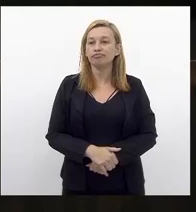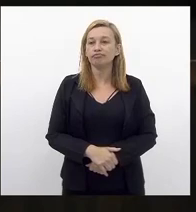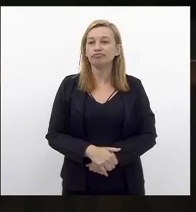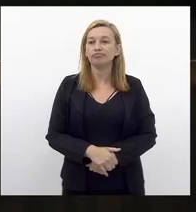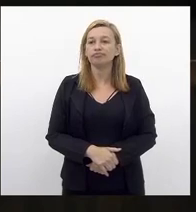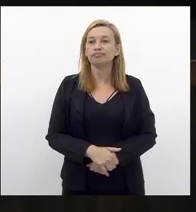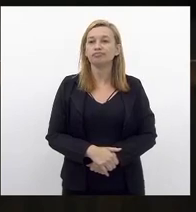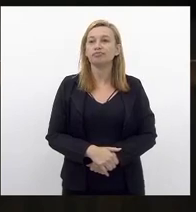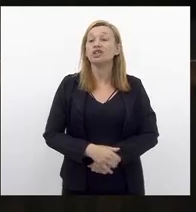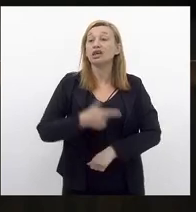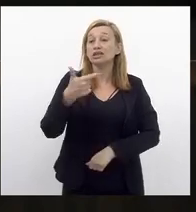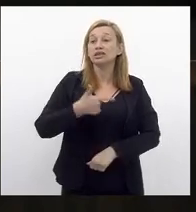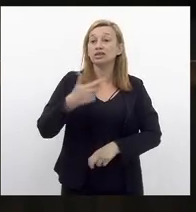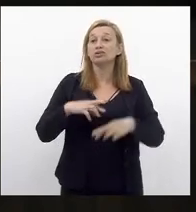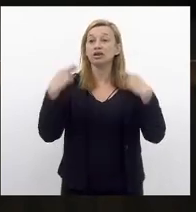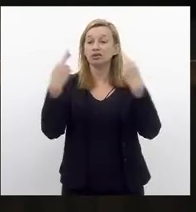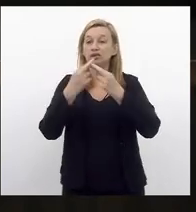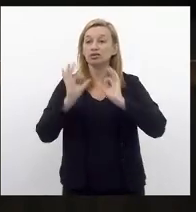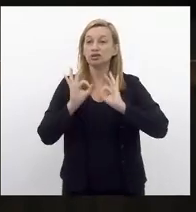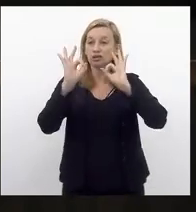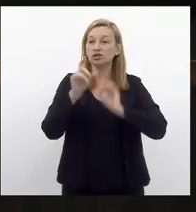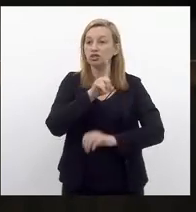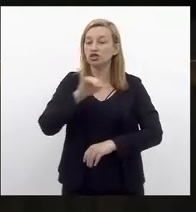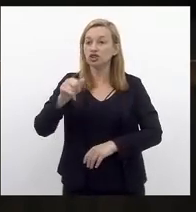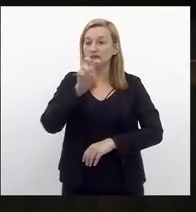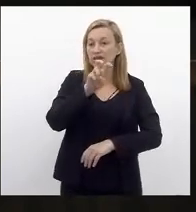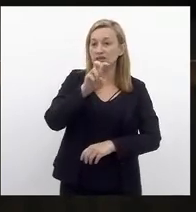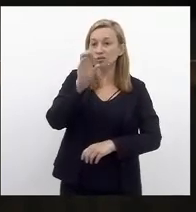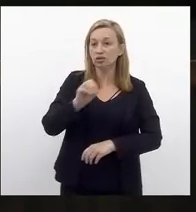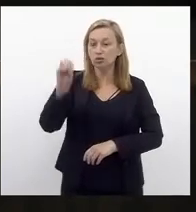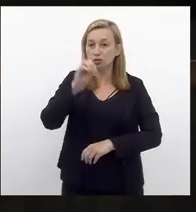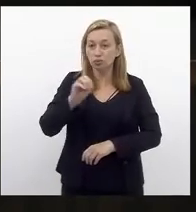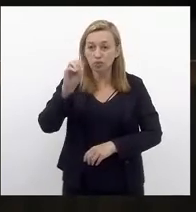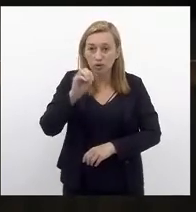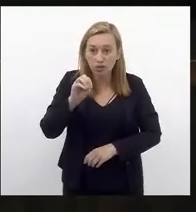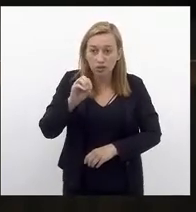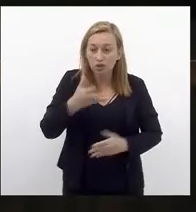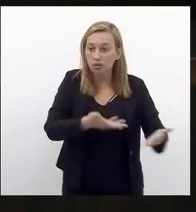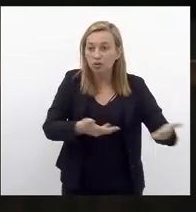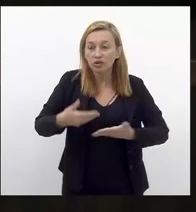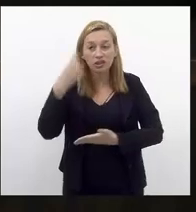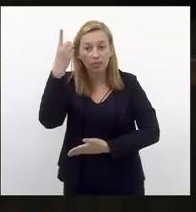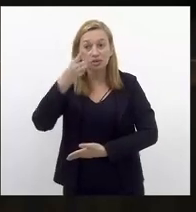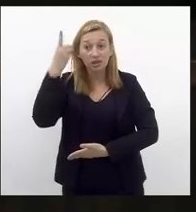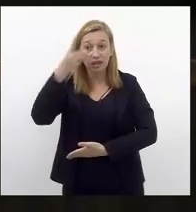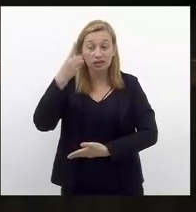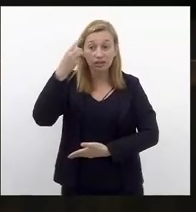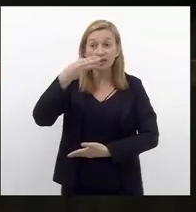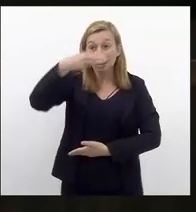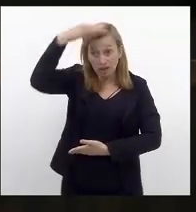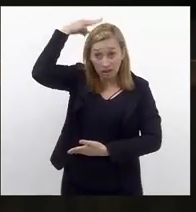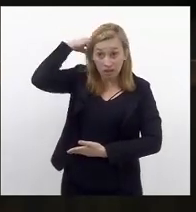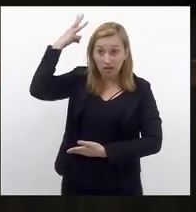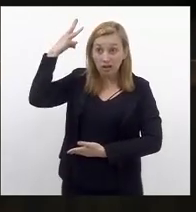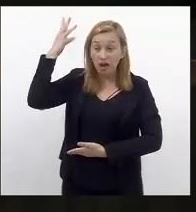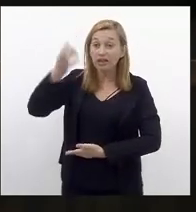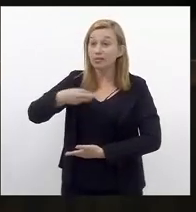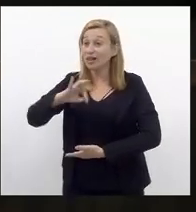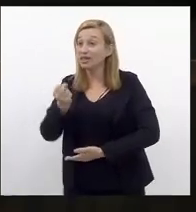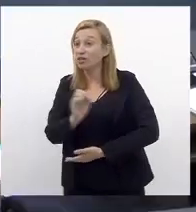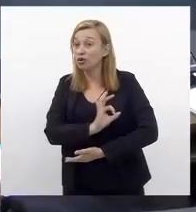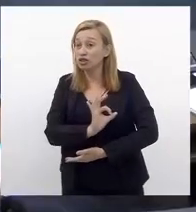está aberta a segunda sessão extraordinária do dia cinco de Outubro presidência convida a sentar da marca rosa enquanto a leitura da